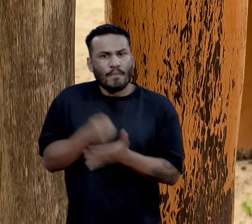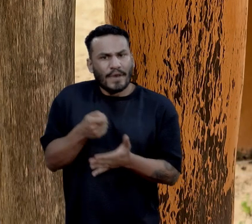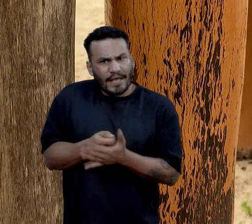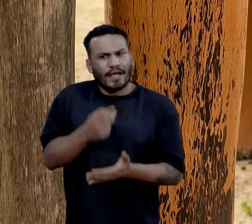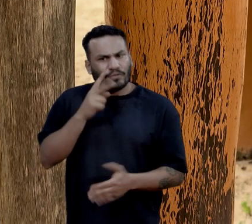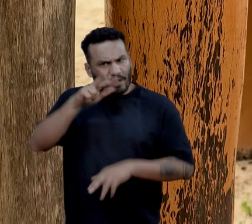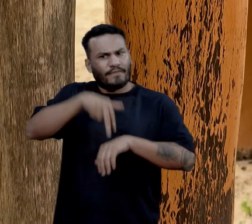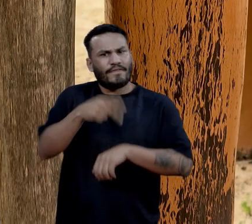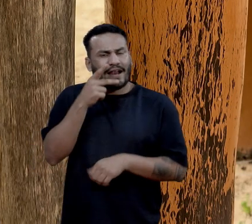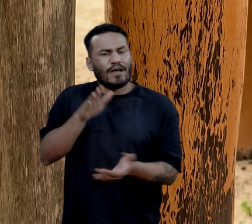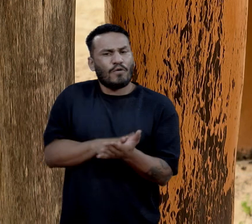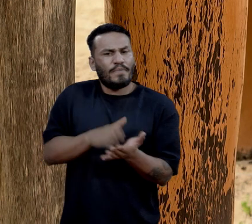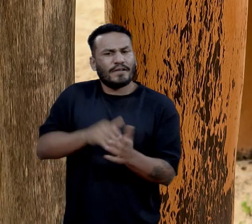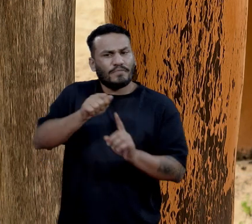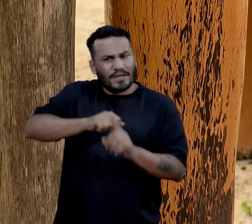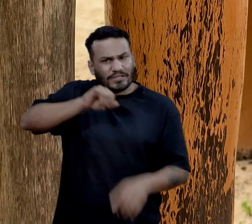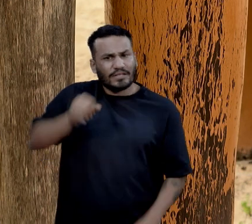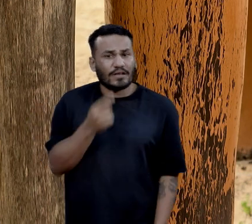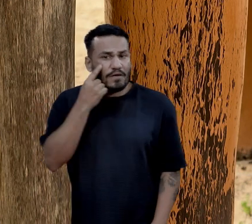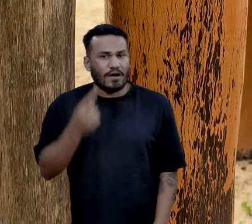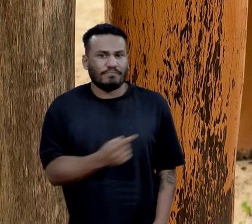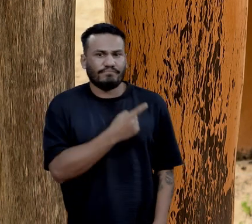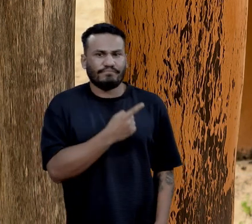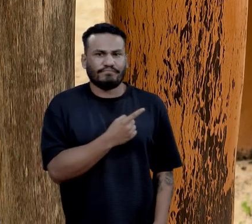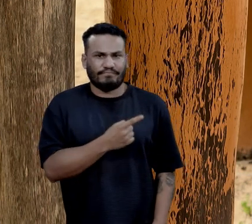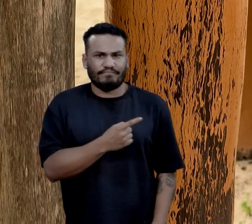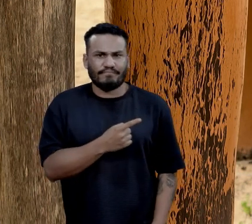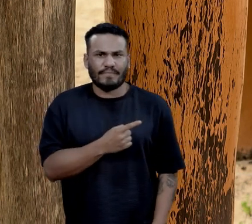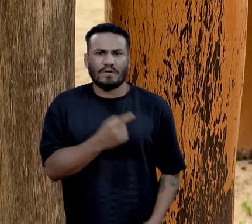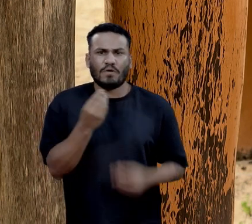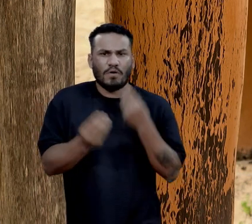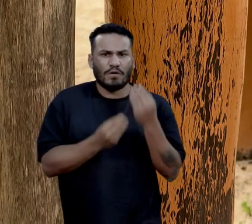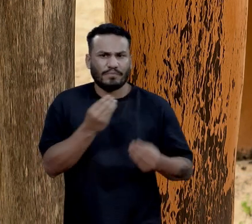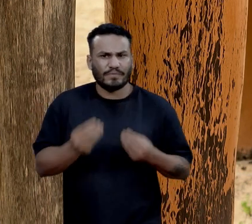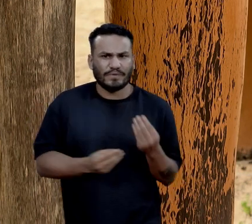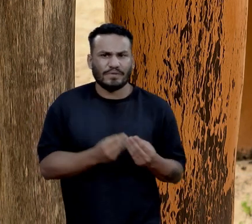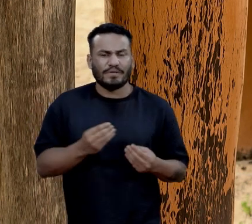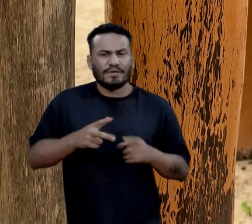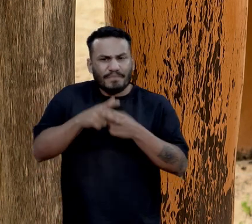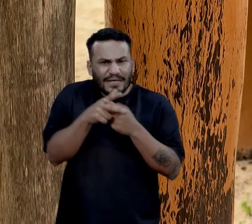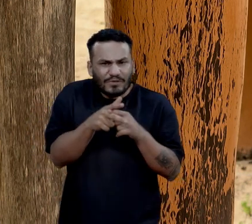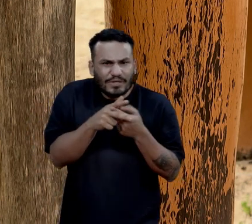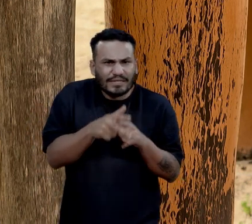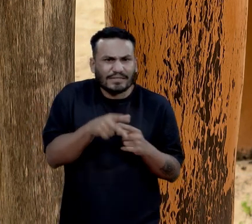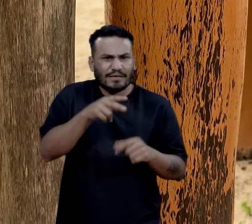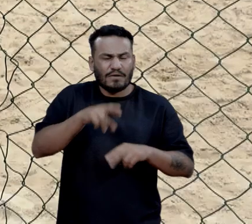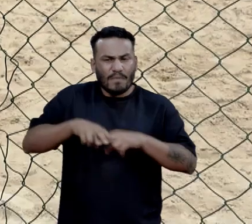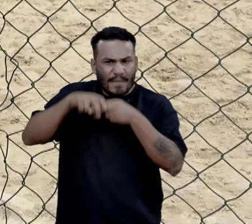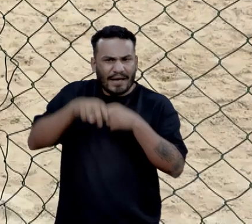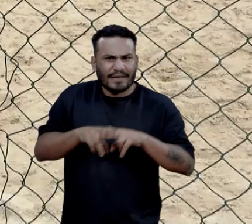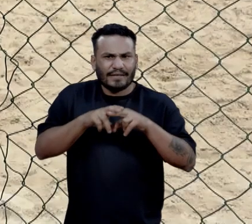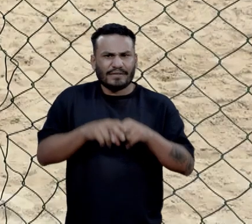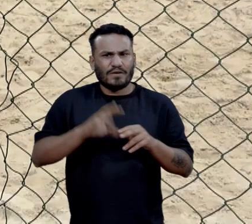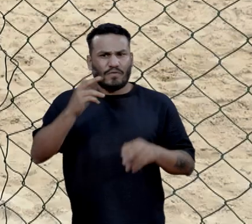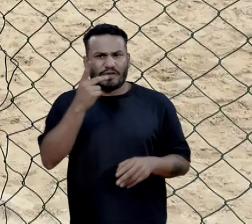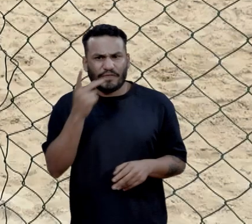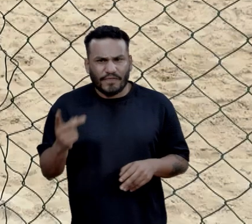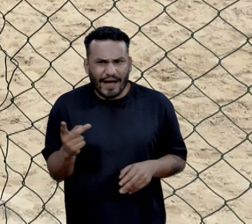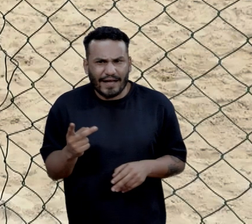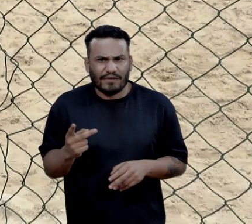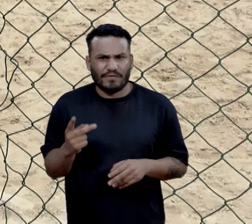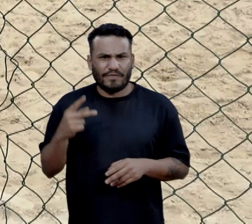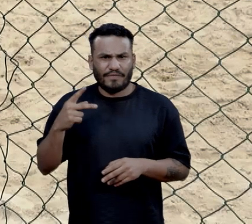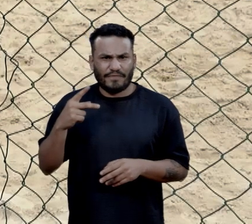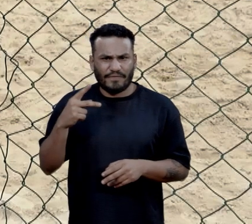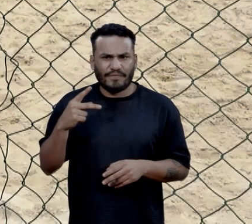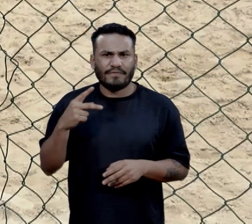falar, porque eu estou cobrando desde janeiro e eu gosto do Ulisses. Olha o parque, olha o estado que está a manutenção desse parque no Ramiro. E quando disse aqui o vereador,